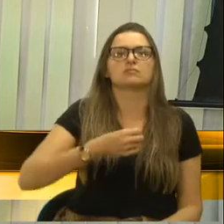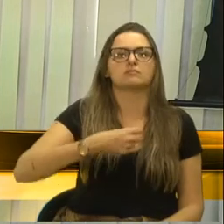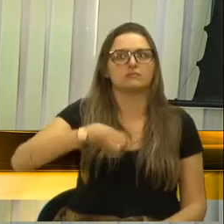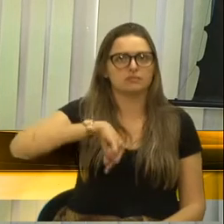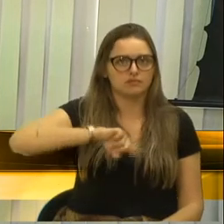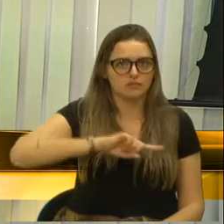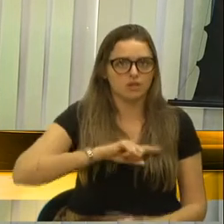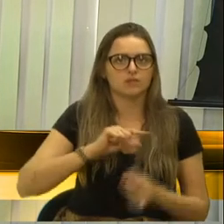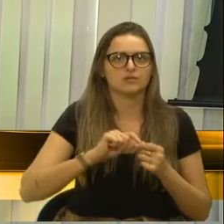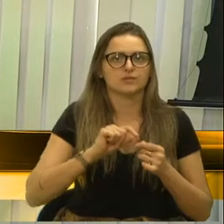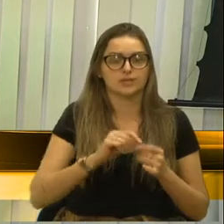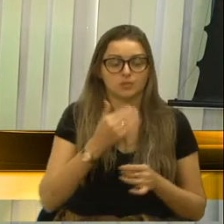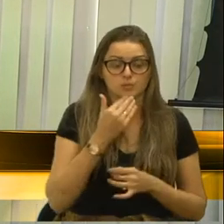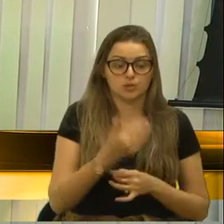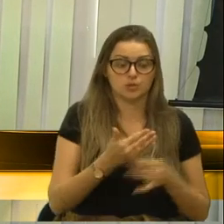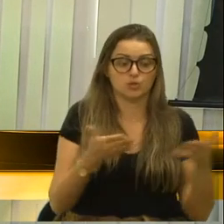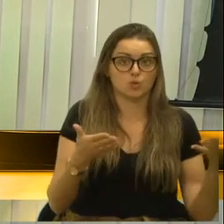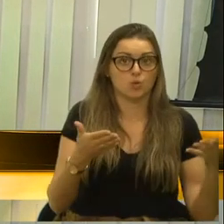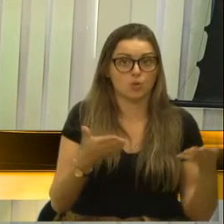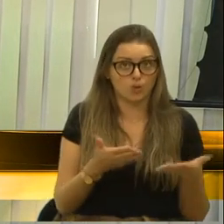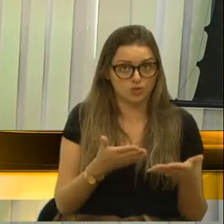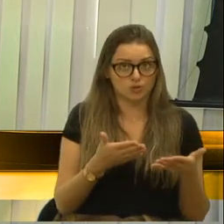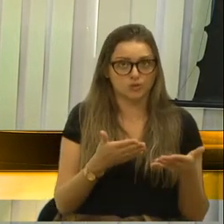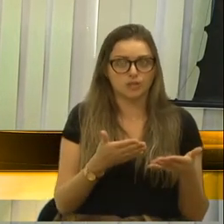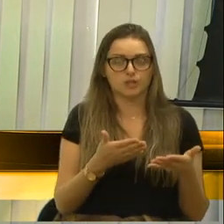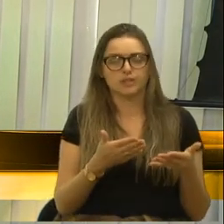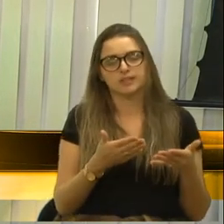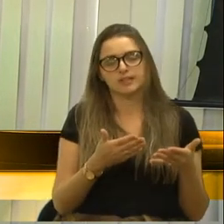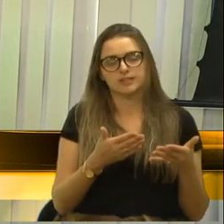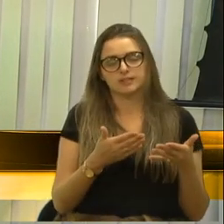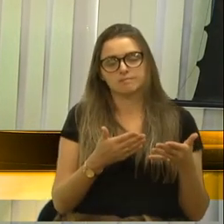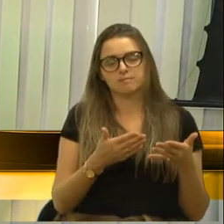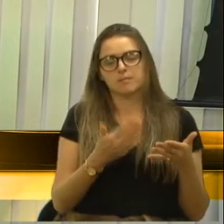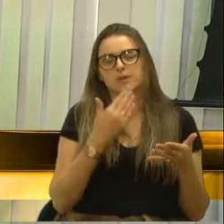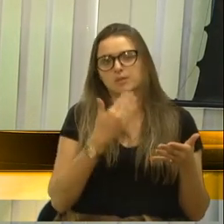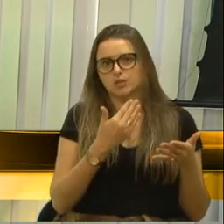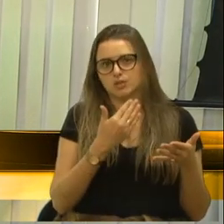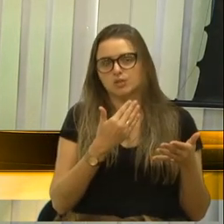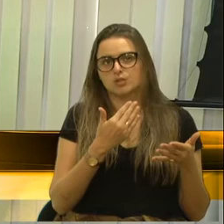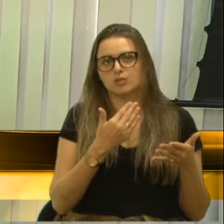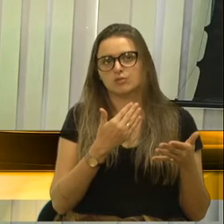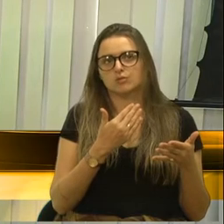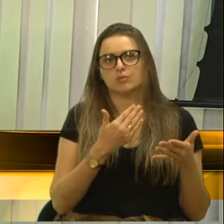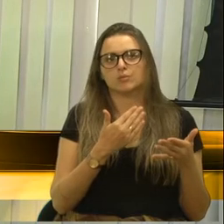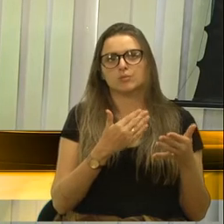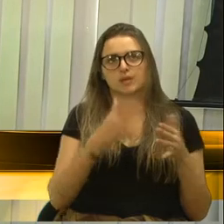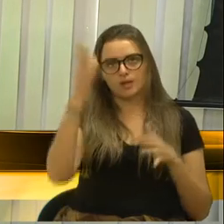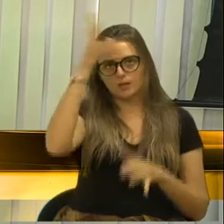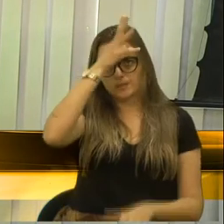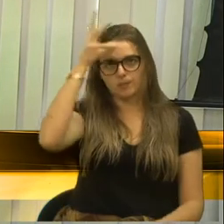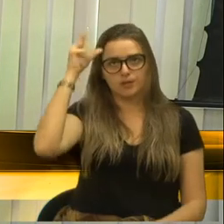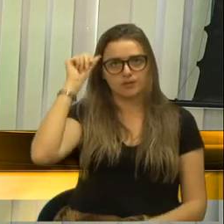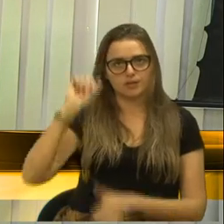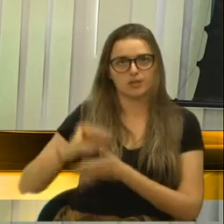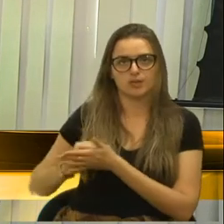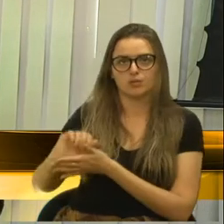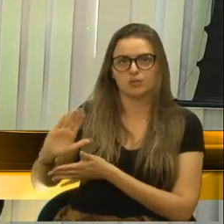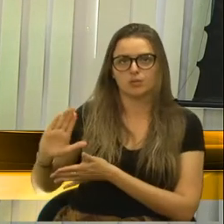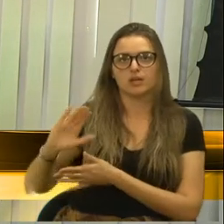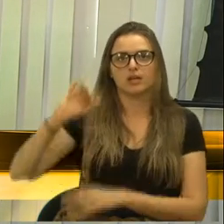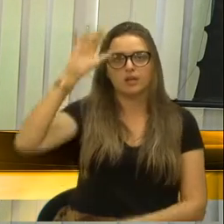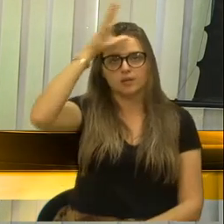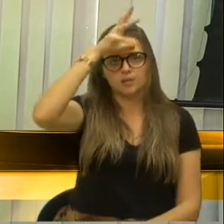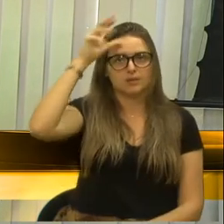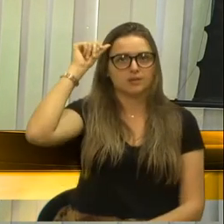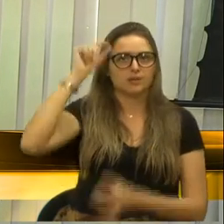essa indicação hoje, vereadora Denise, para que o município amplie, já lhe concedo, se possível,